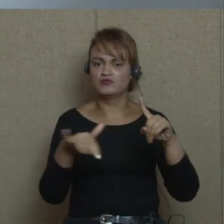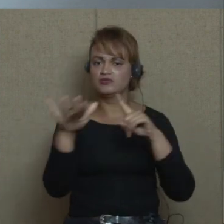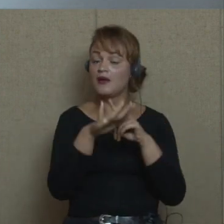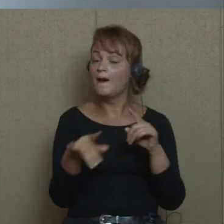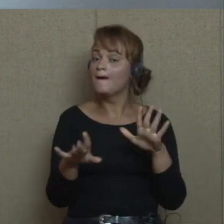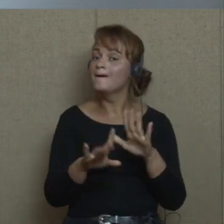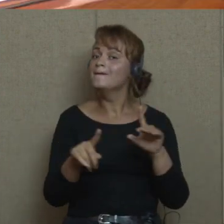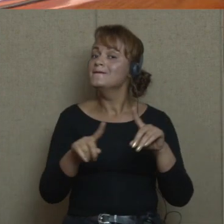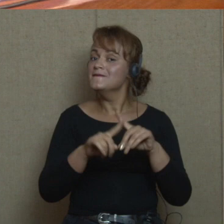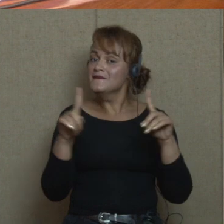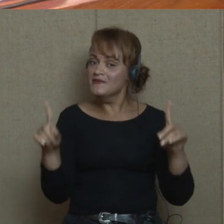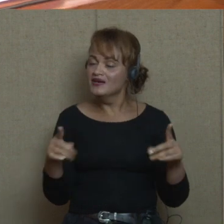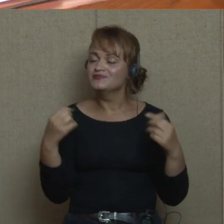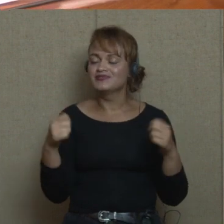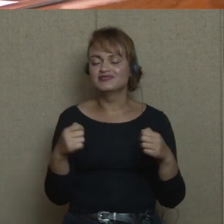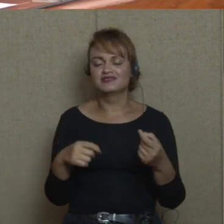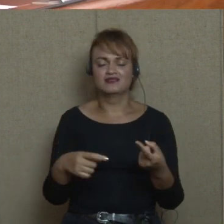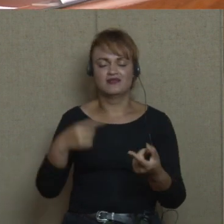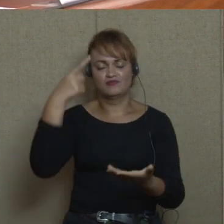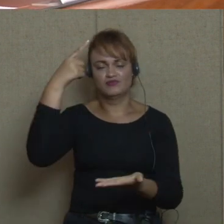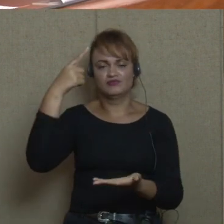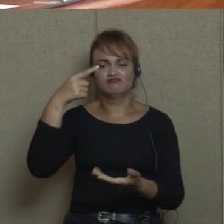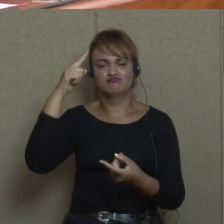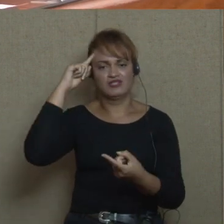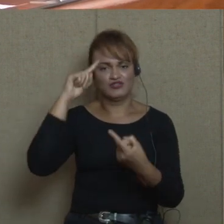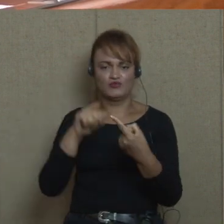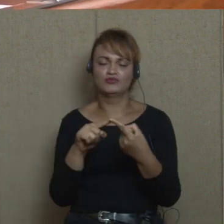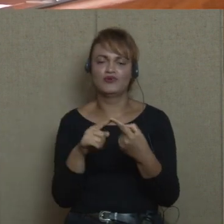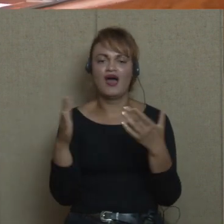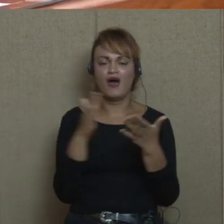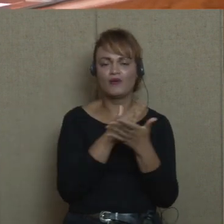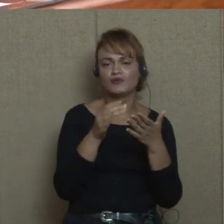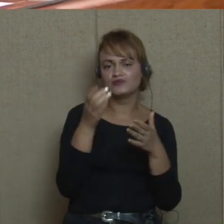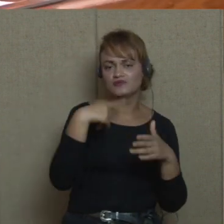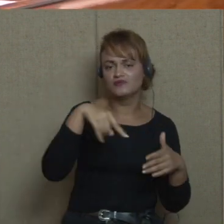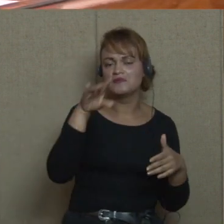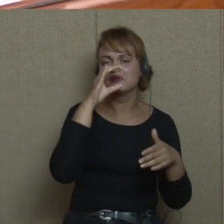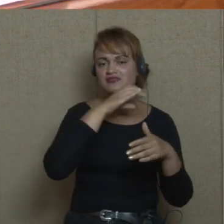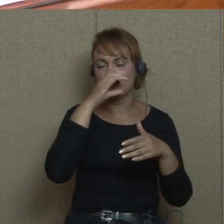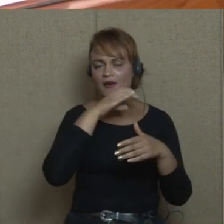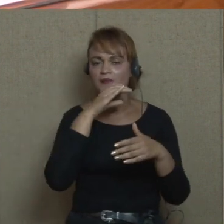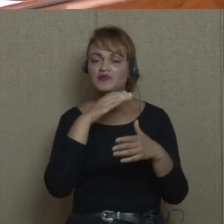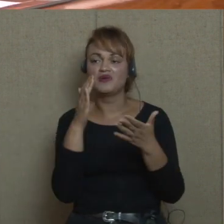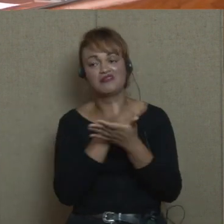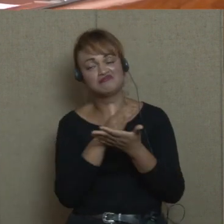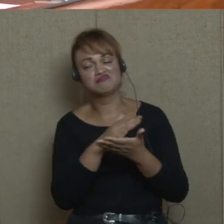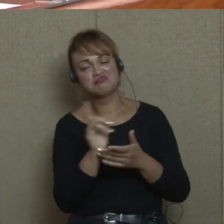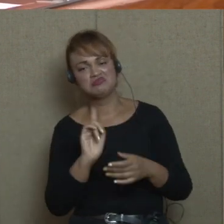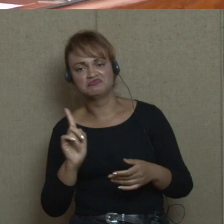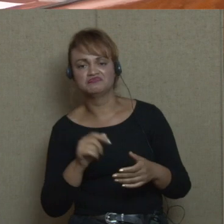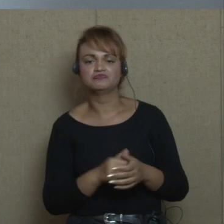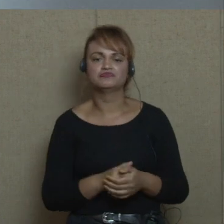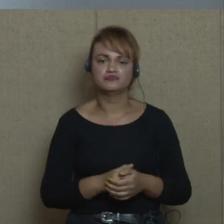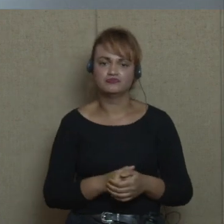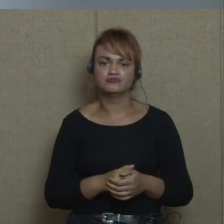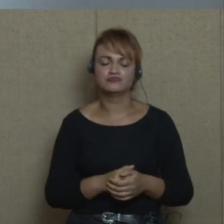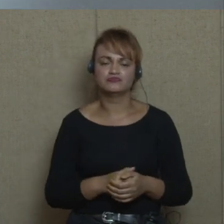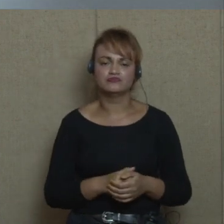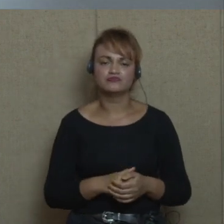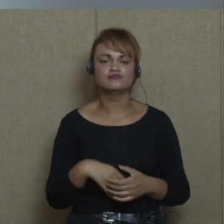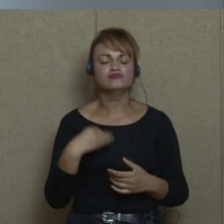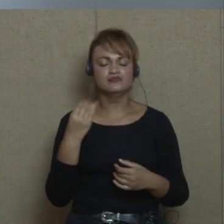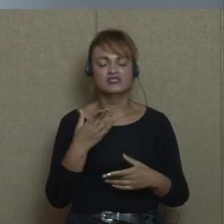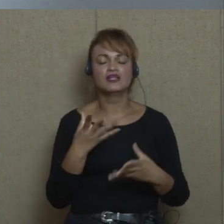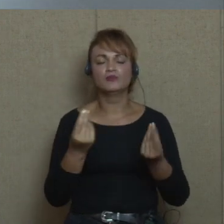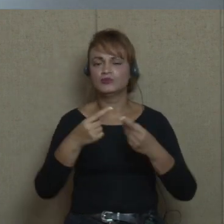Senão, será assim. Alguns andarão mais rápido, outros nem tanto. Há um grande